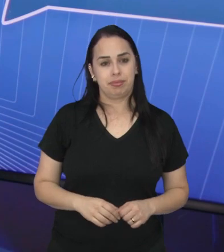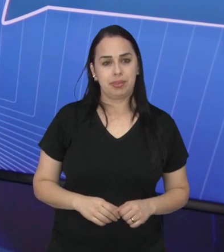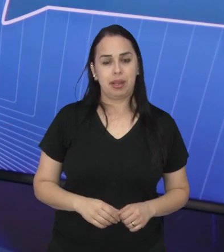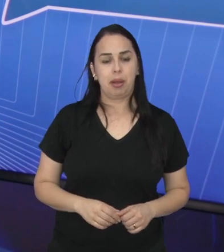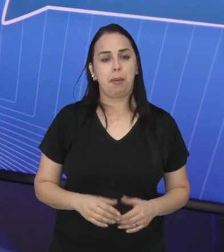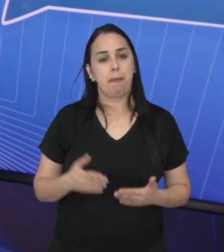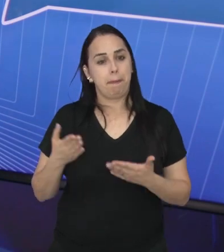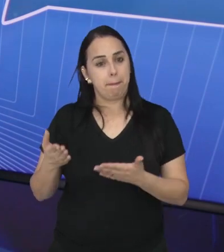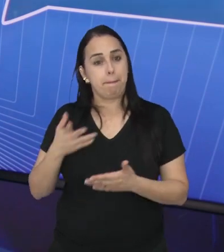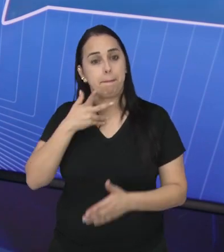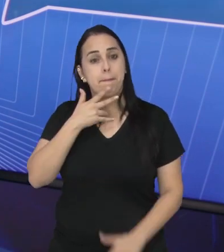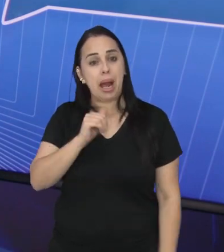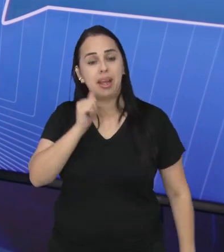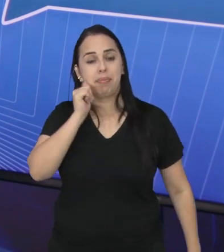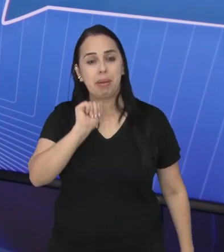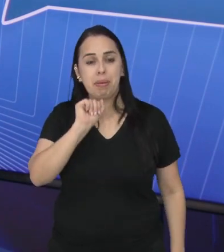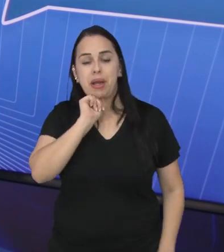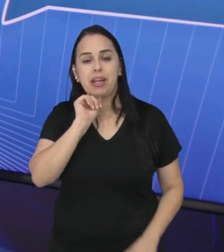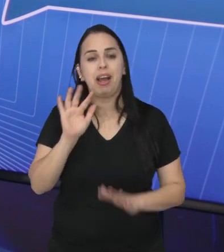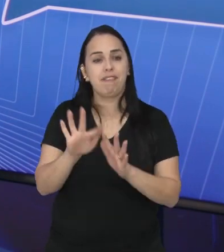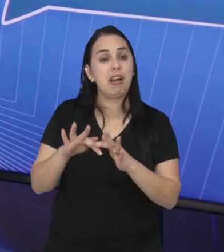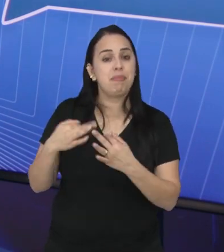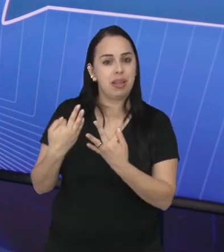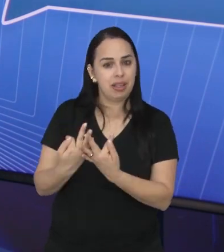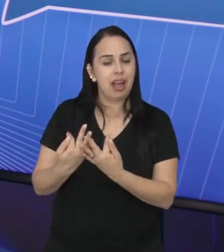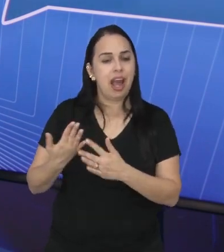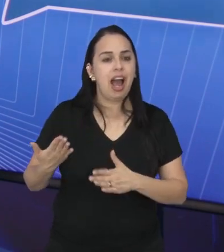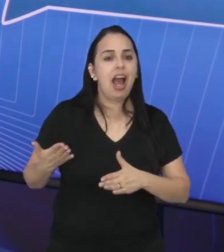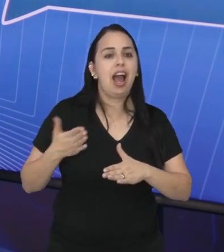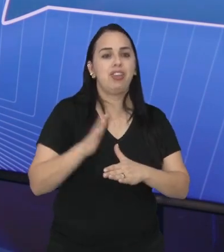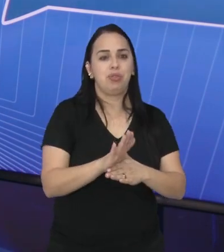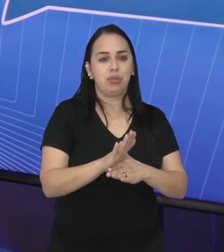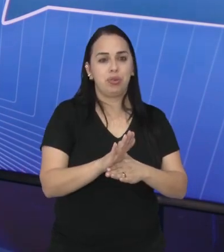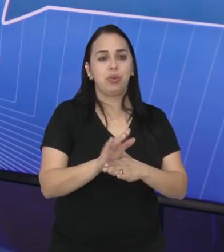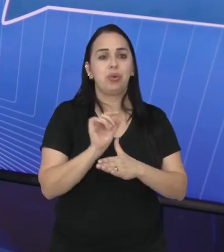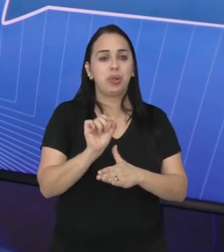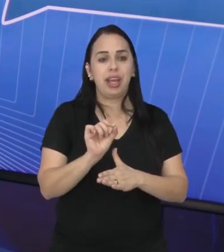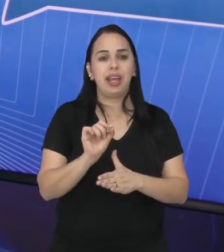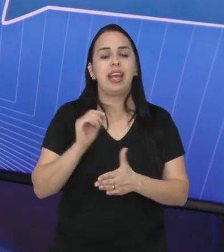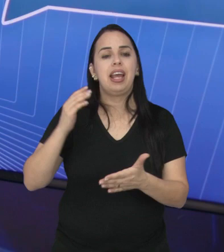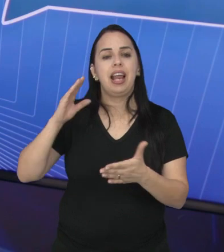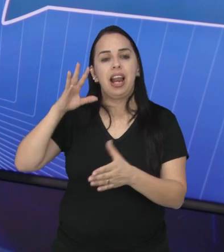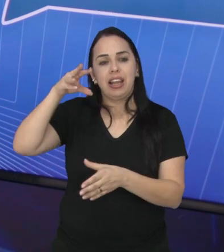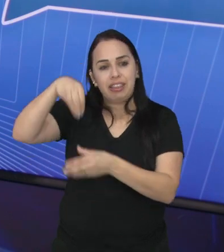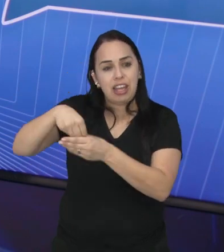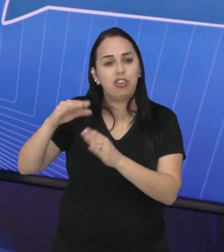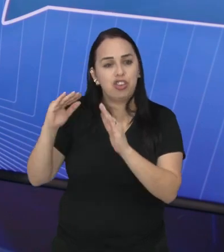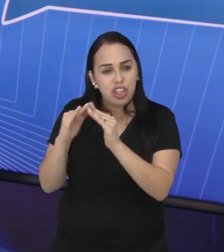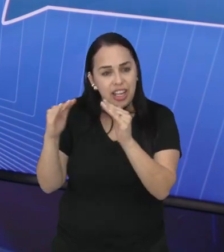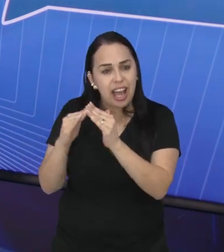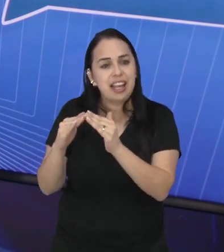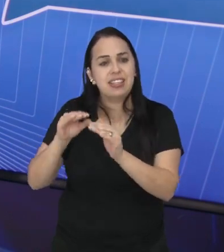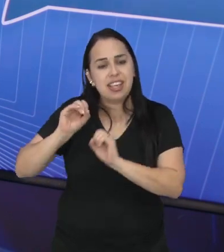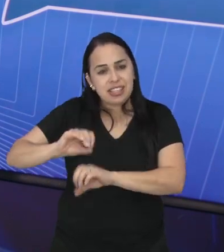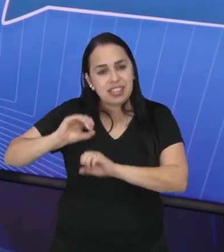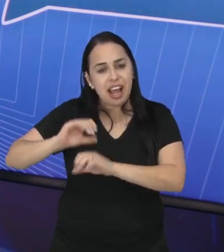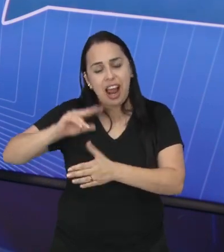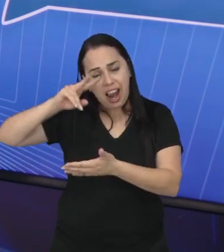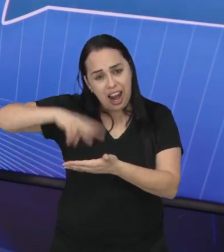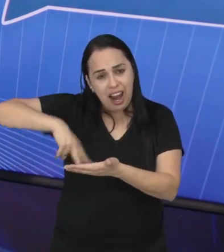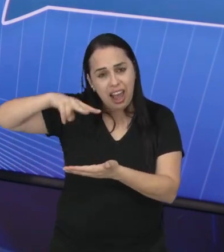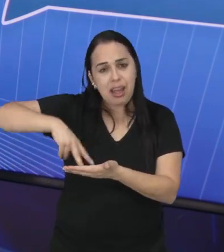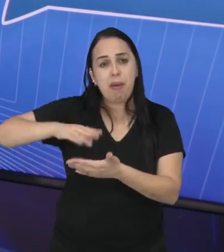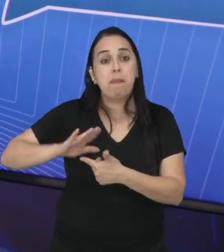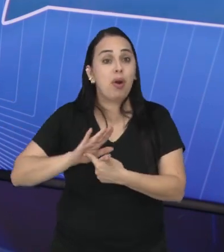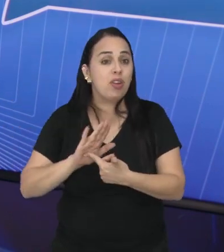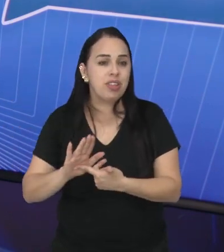escola. E os pais, eles contribuem trazendo esses livros para dentro de casa, desde pequenininho,